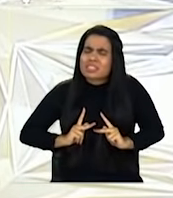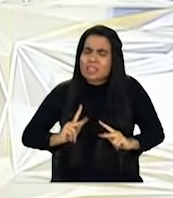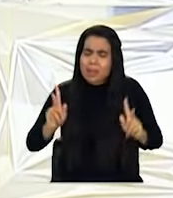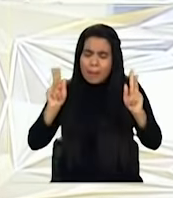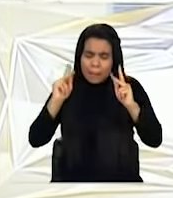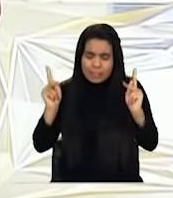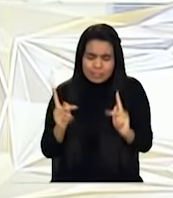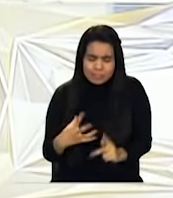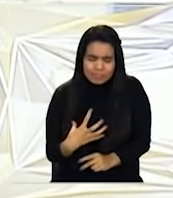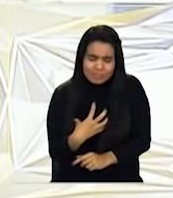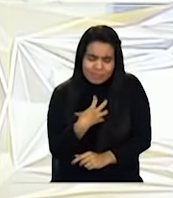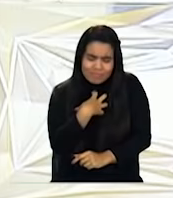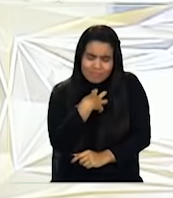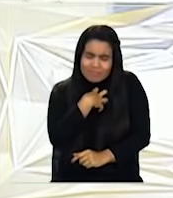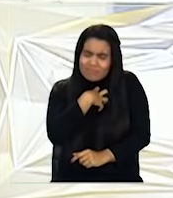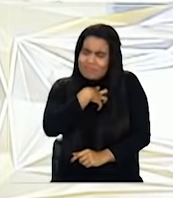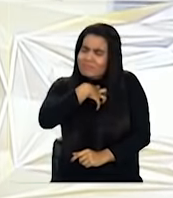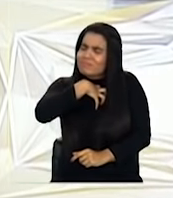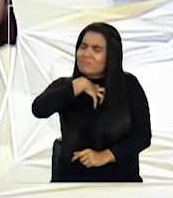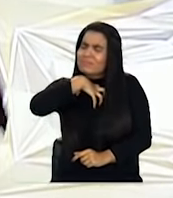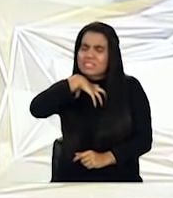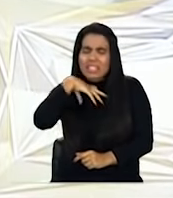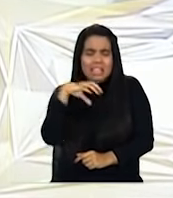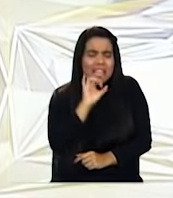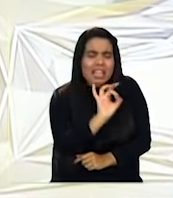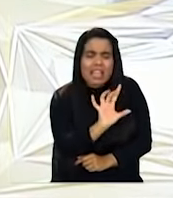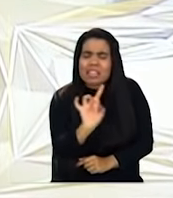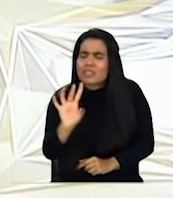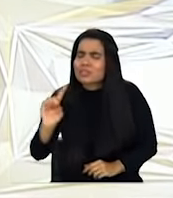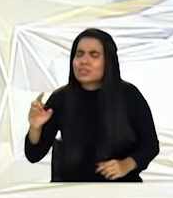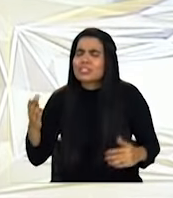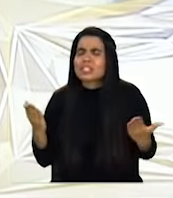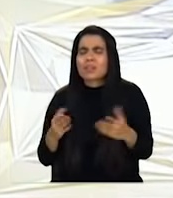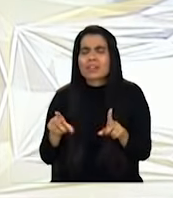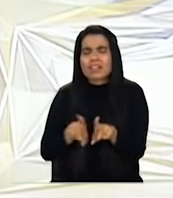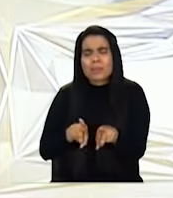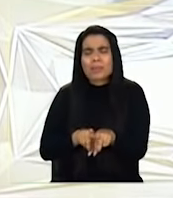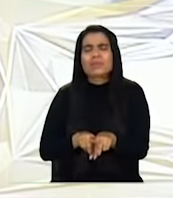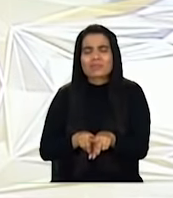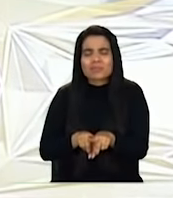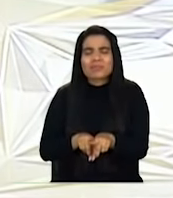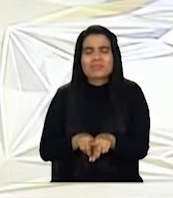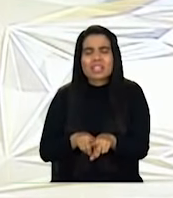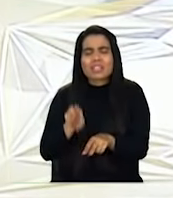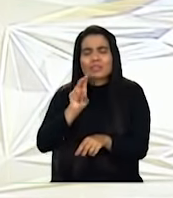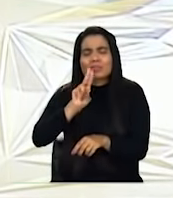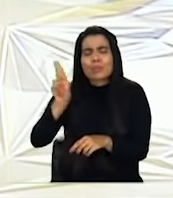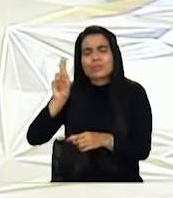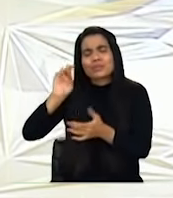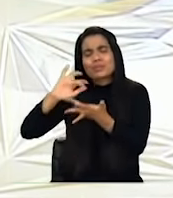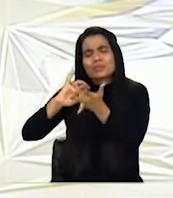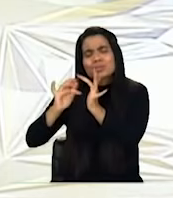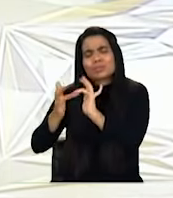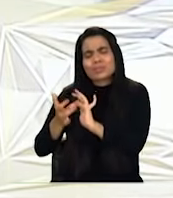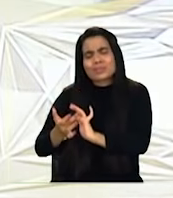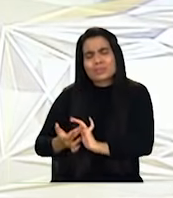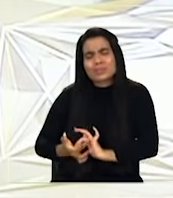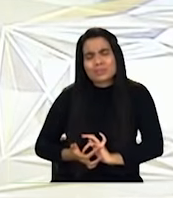entendimento inunde o seu ser, o seu coração, em nome do Senhor